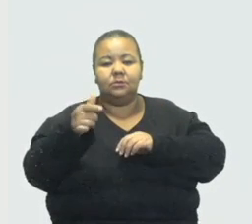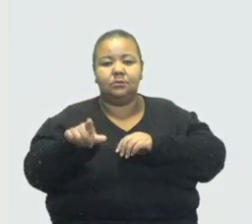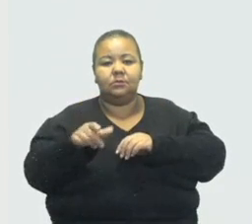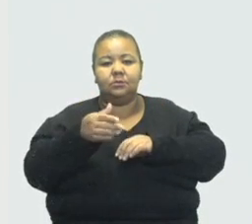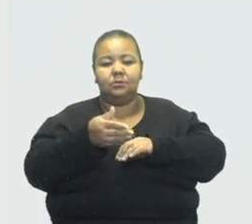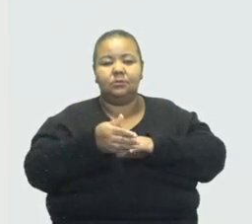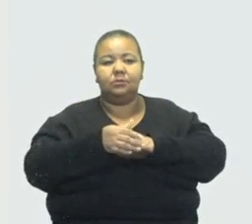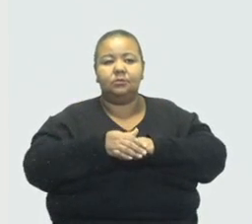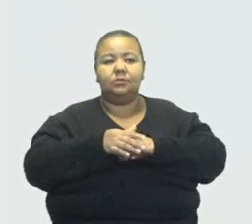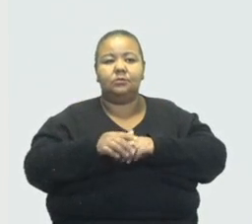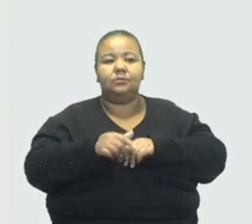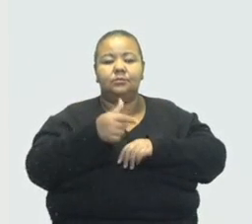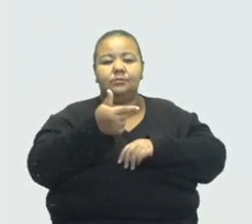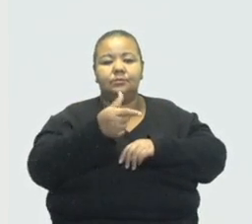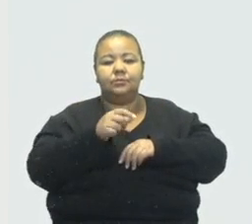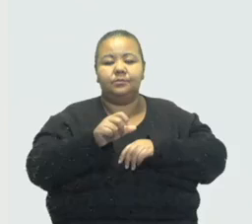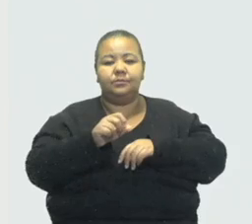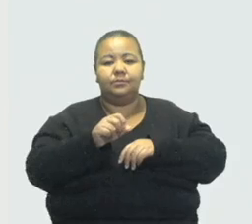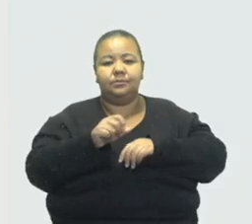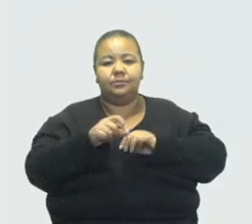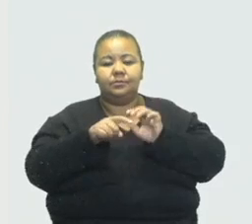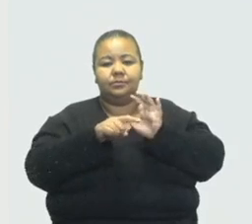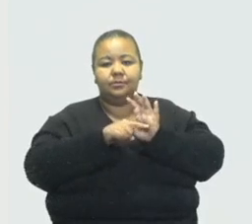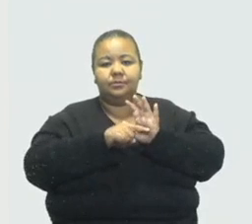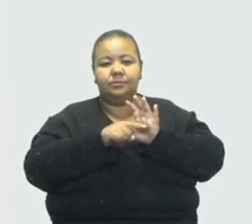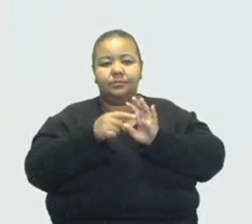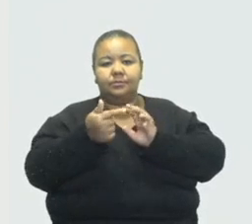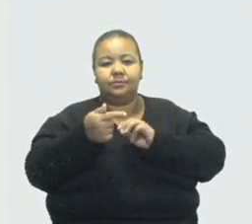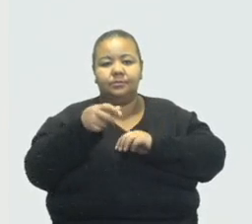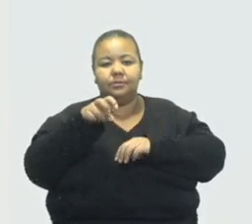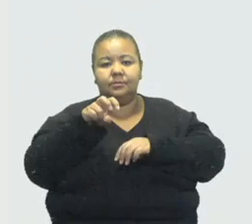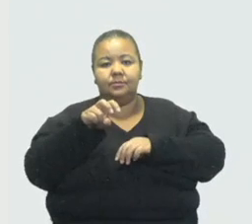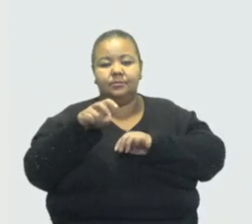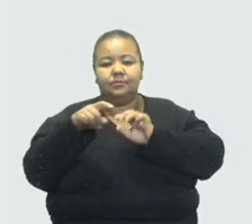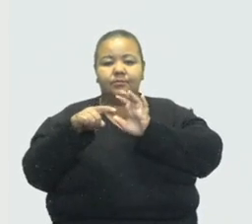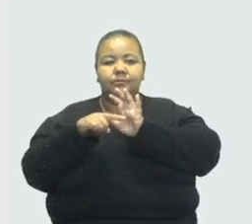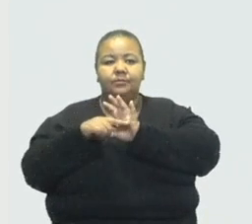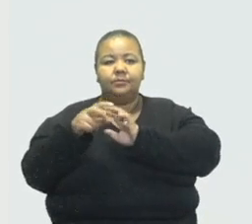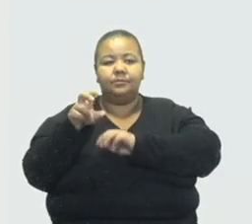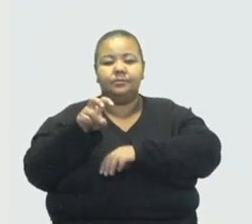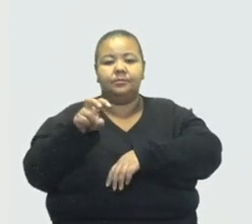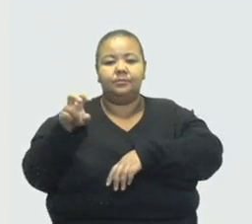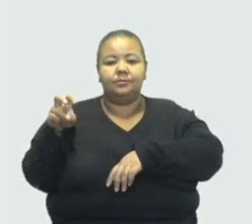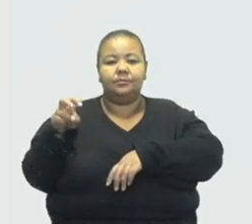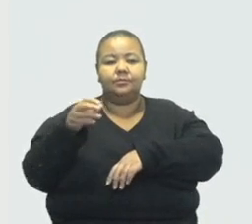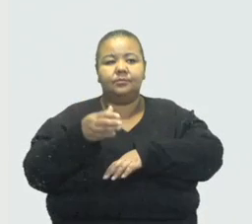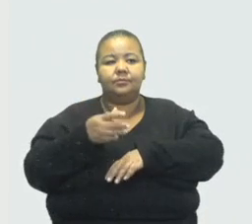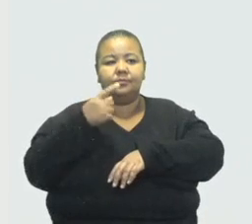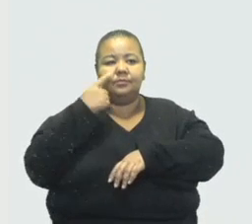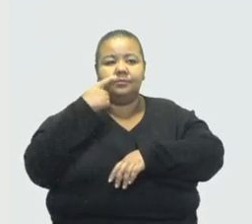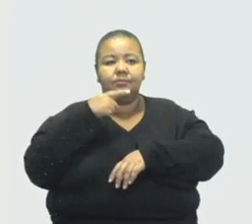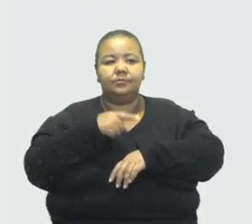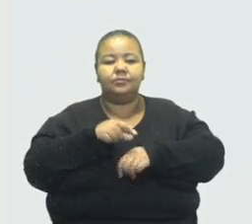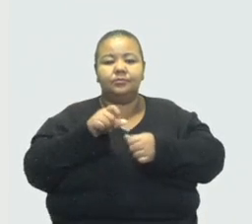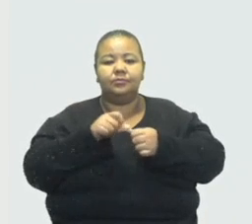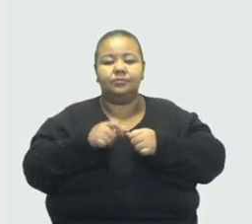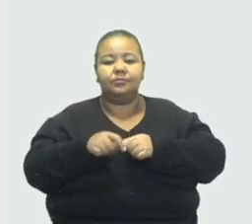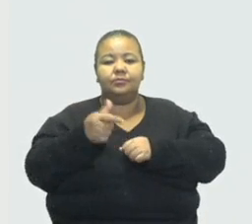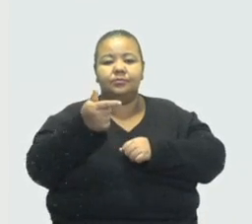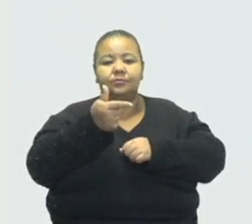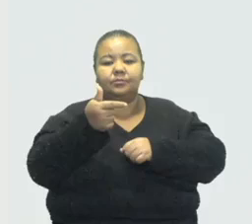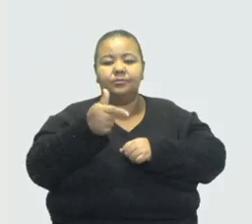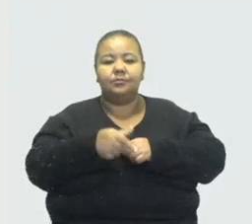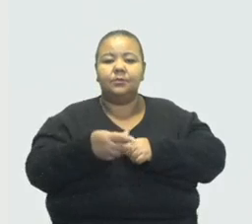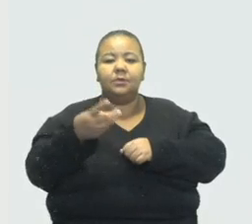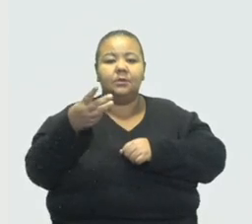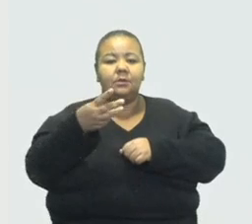novo. 20 menos 75, menos 55. Isso a gente fez a segunda linha. E na terceira